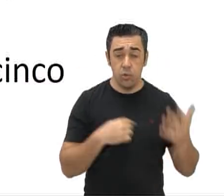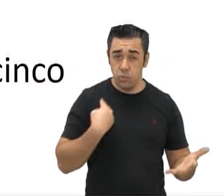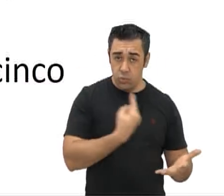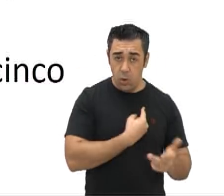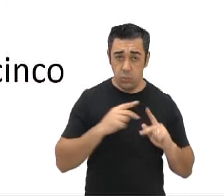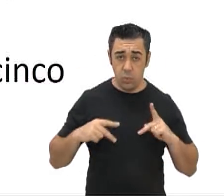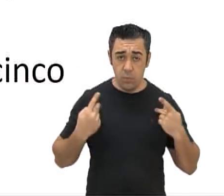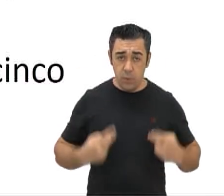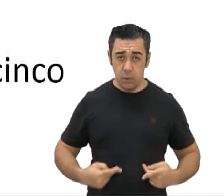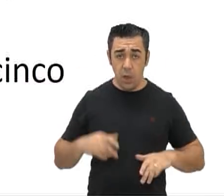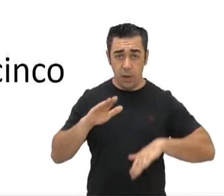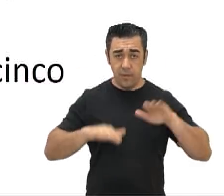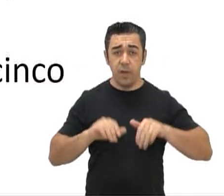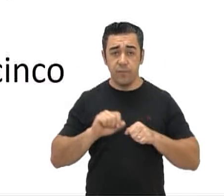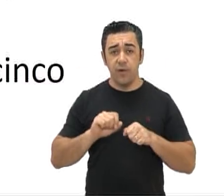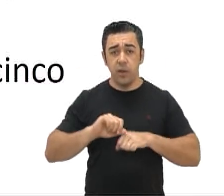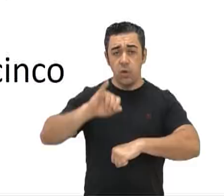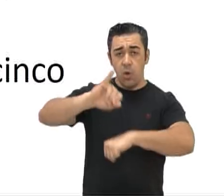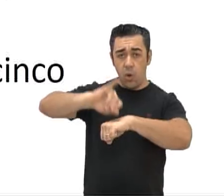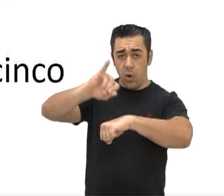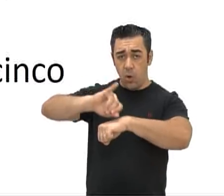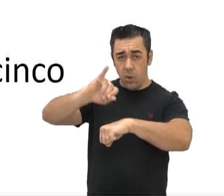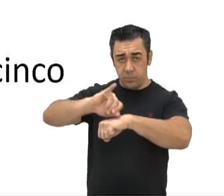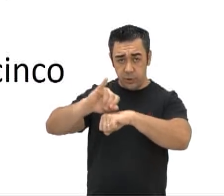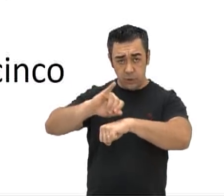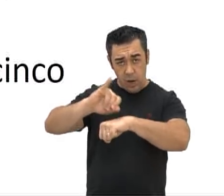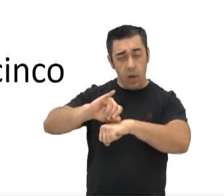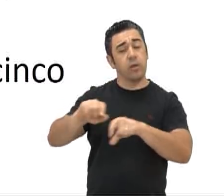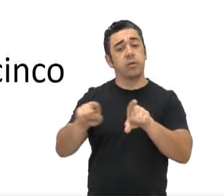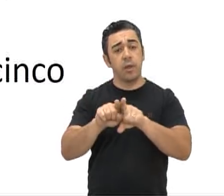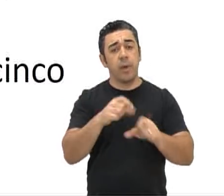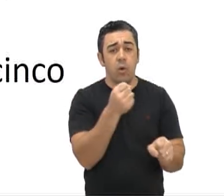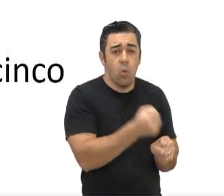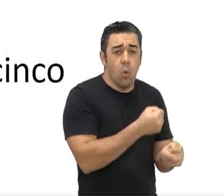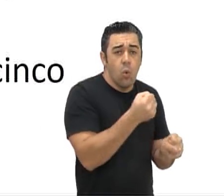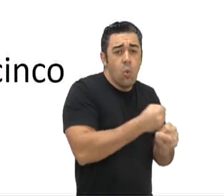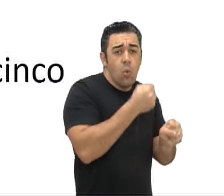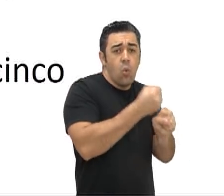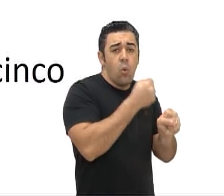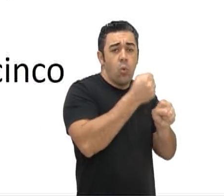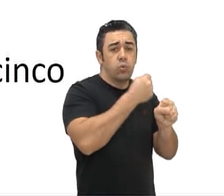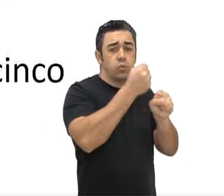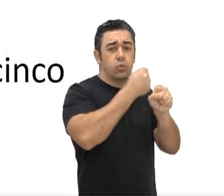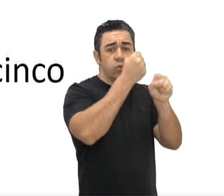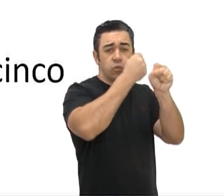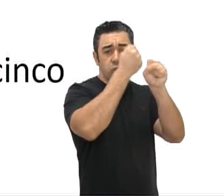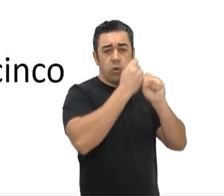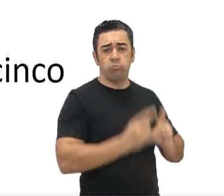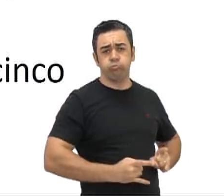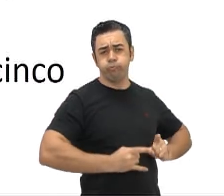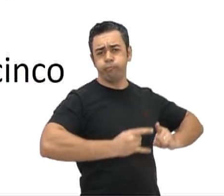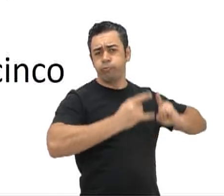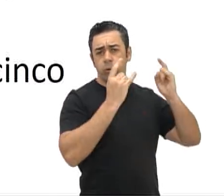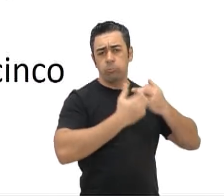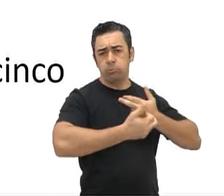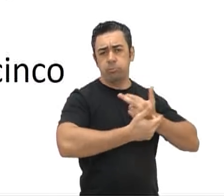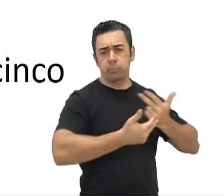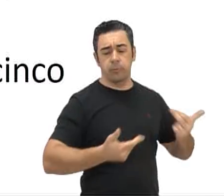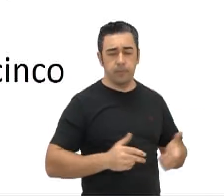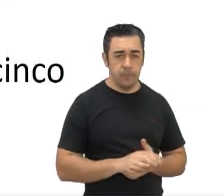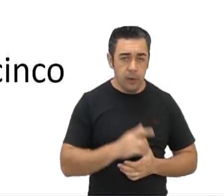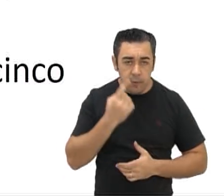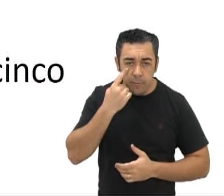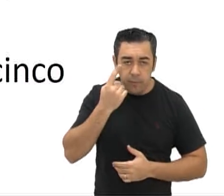nos objetos e nas construções arquitetônicas que faz. Observe que uma figura não apresenta